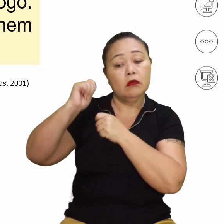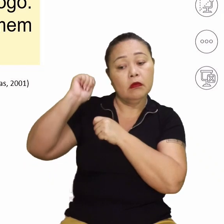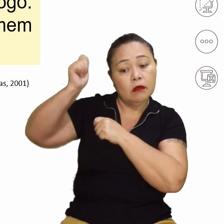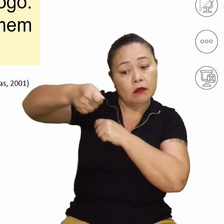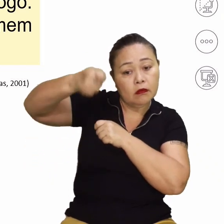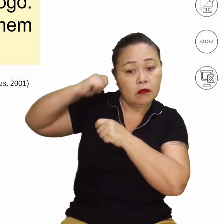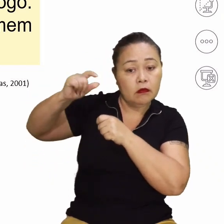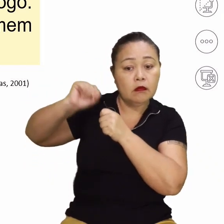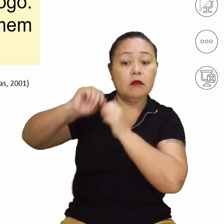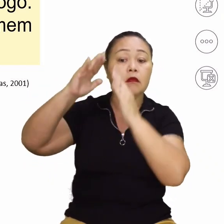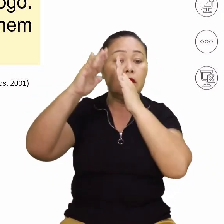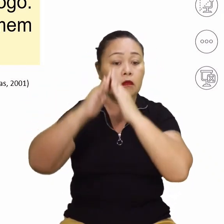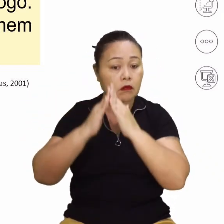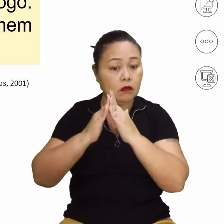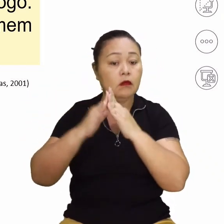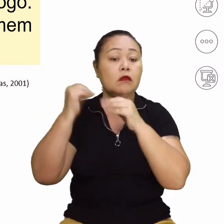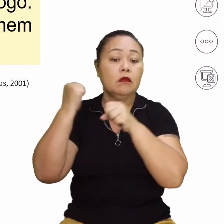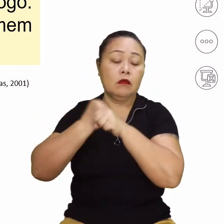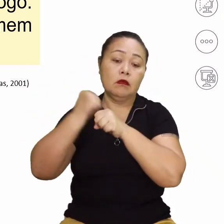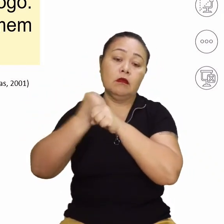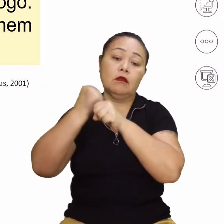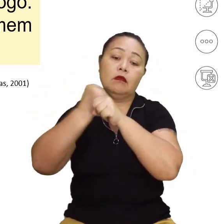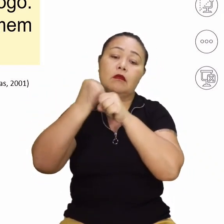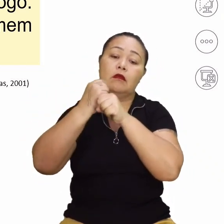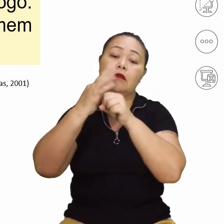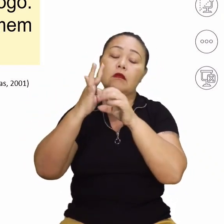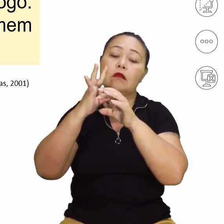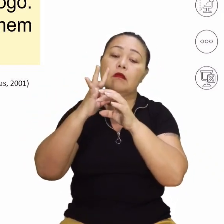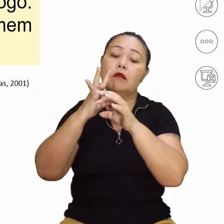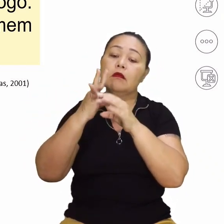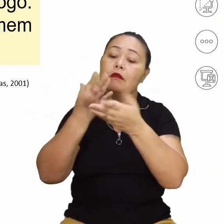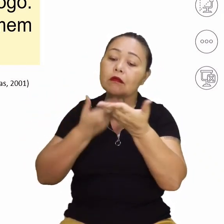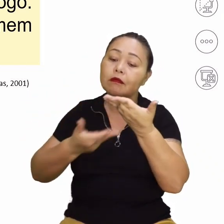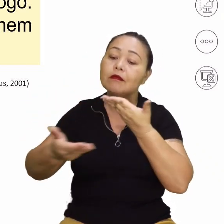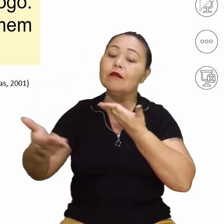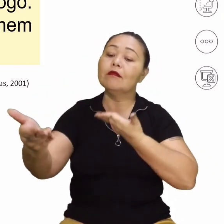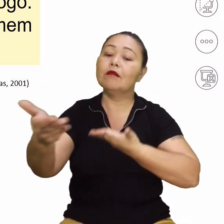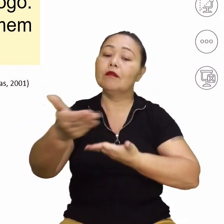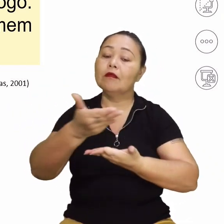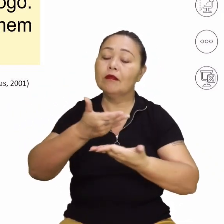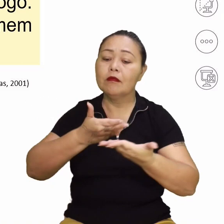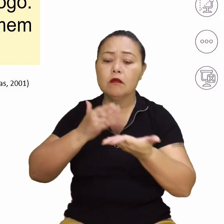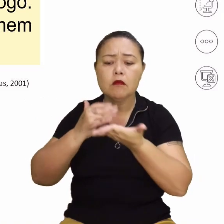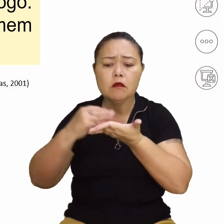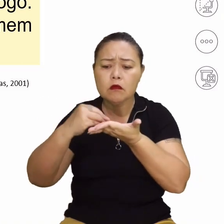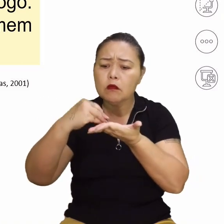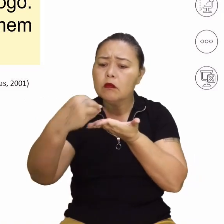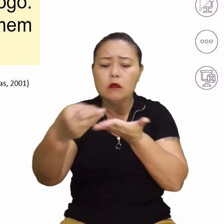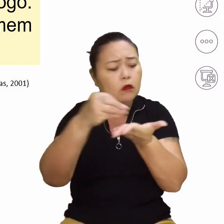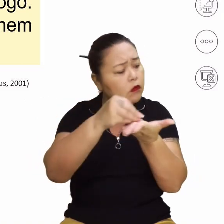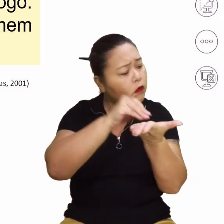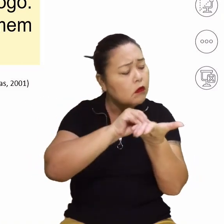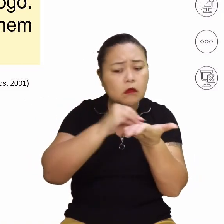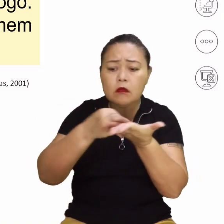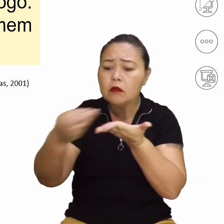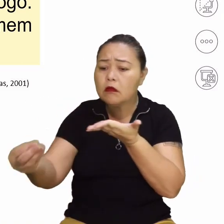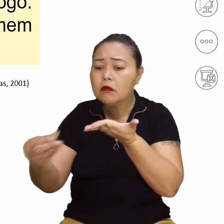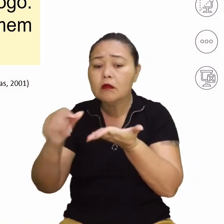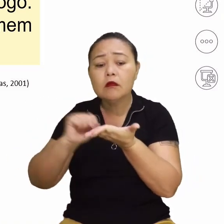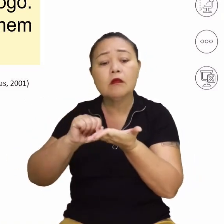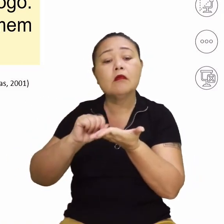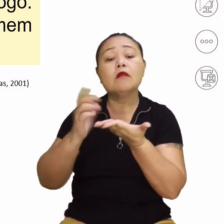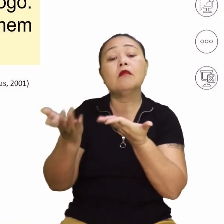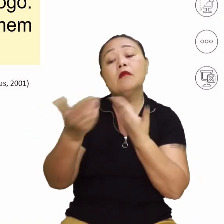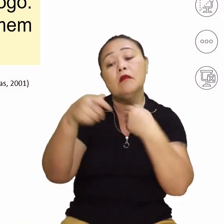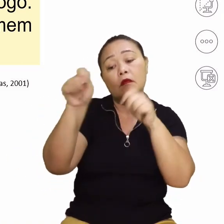casas ainda são construídas no sistema coletivo tudo é repartido quanto